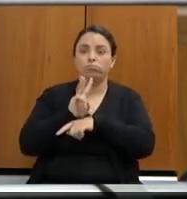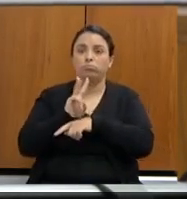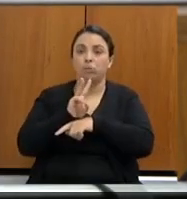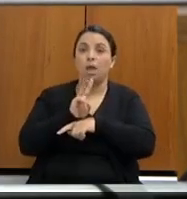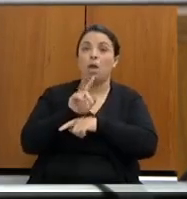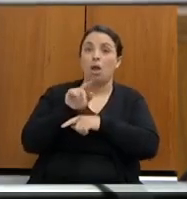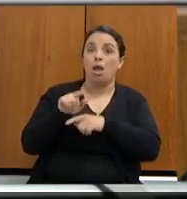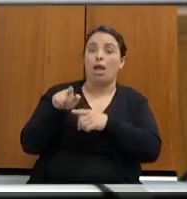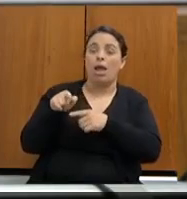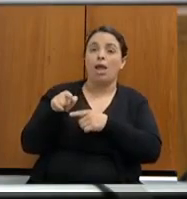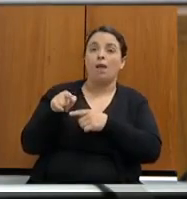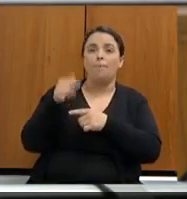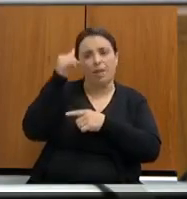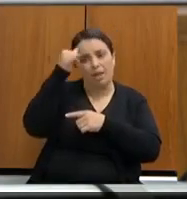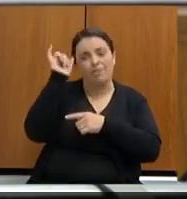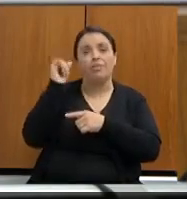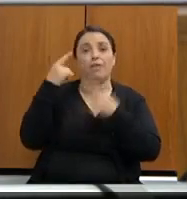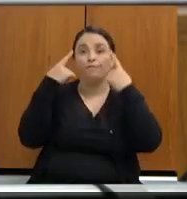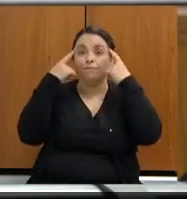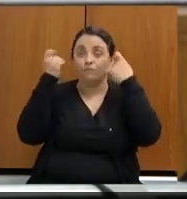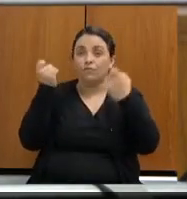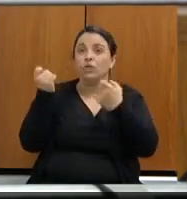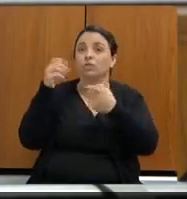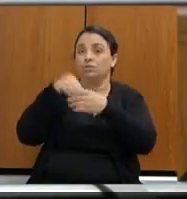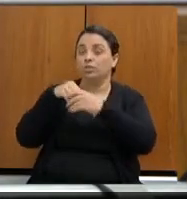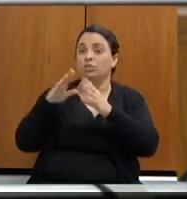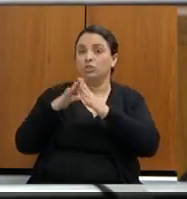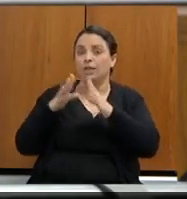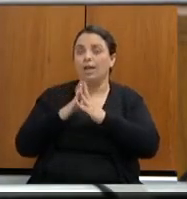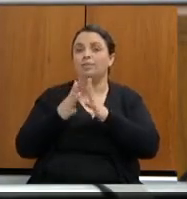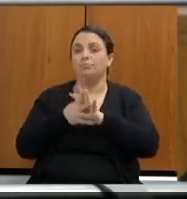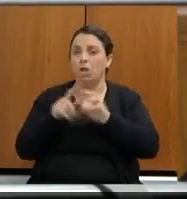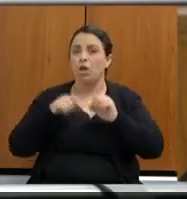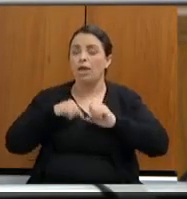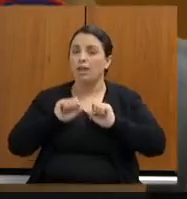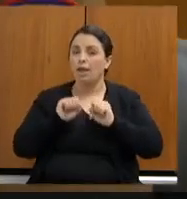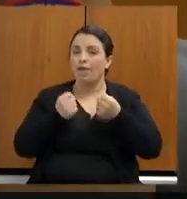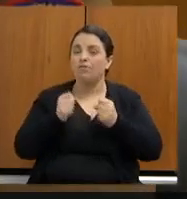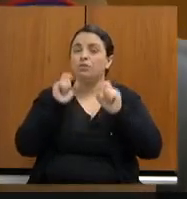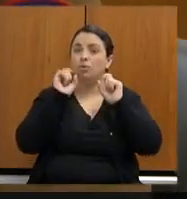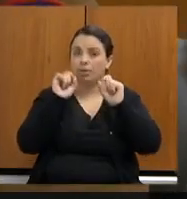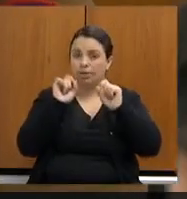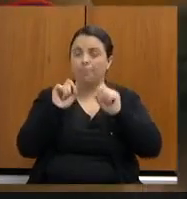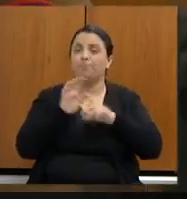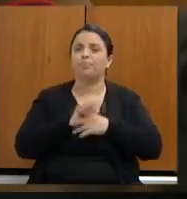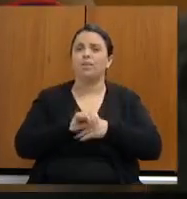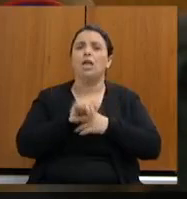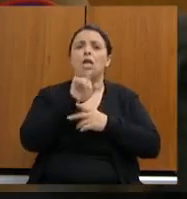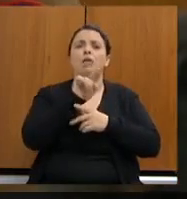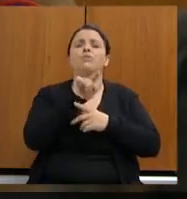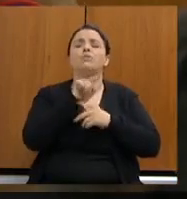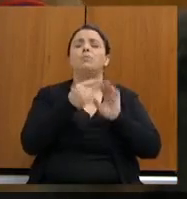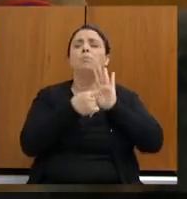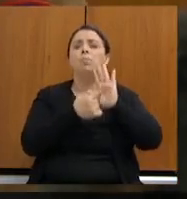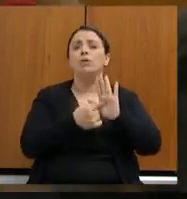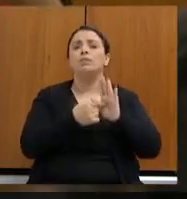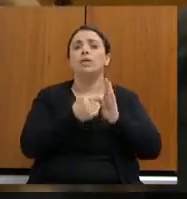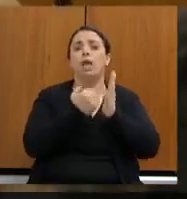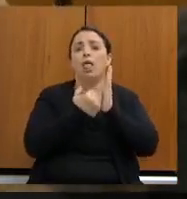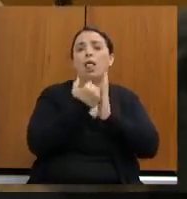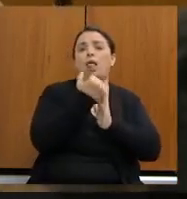aqui seu traz um dado que mostra um crescimento de 388 por cento das